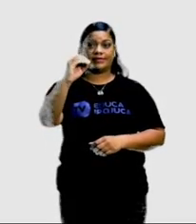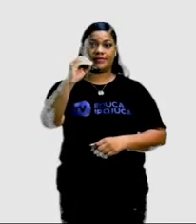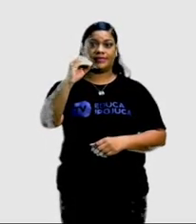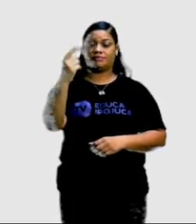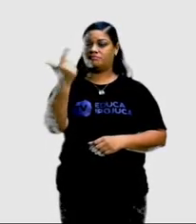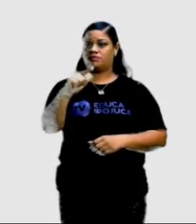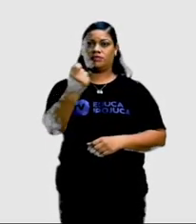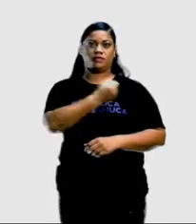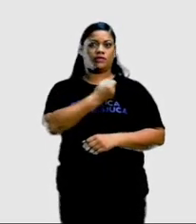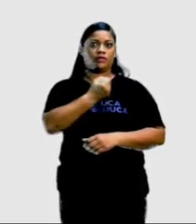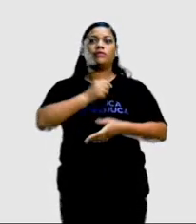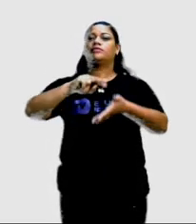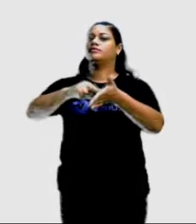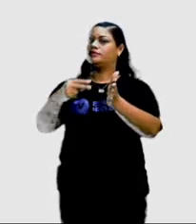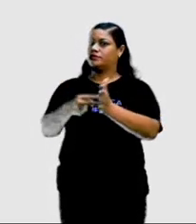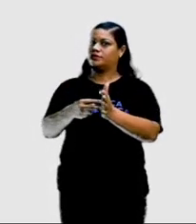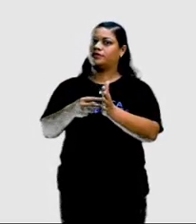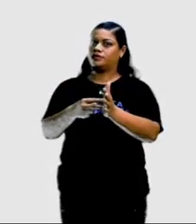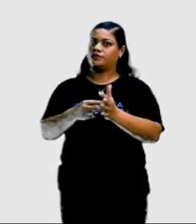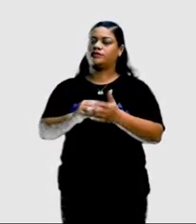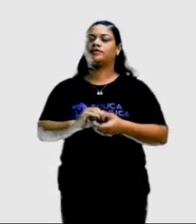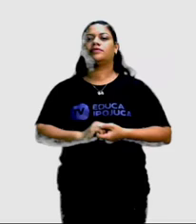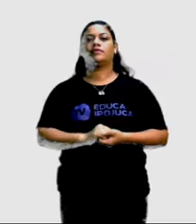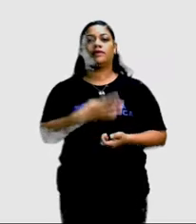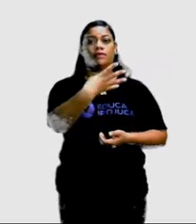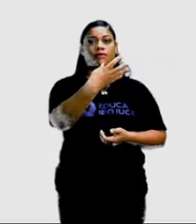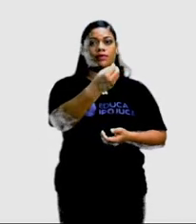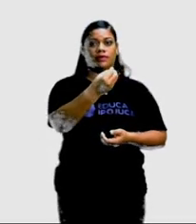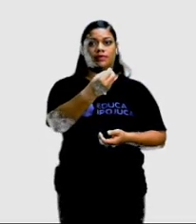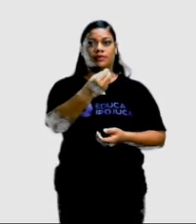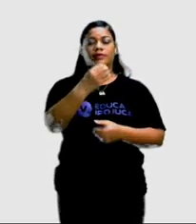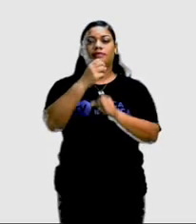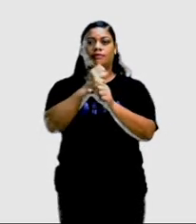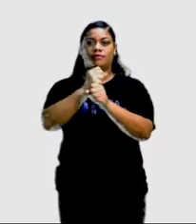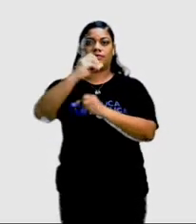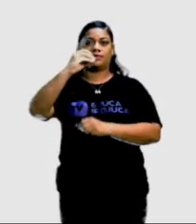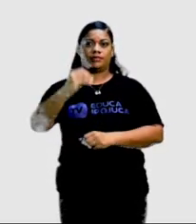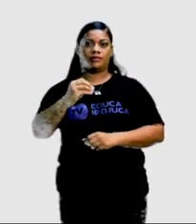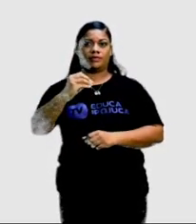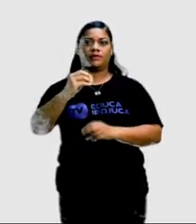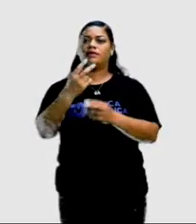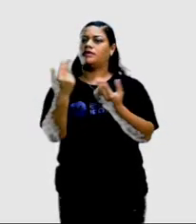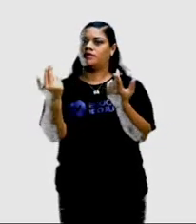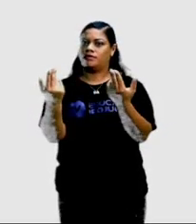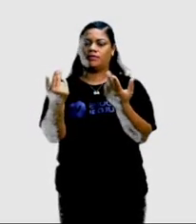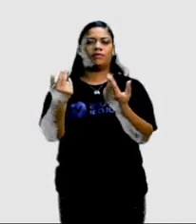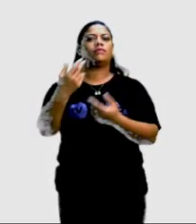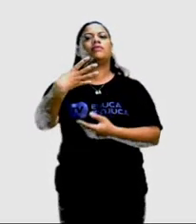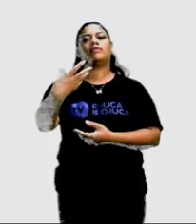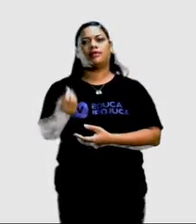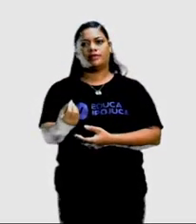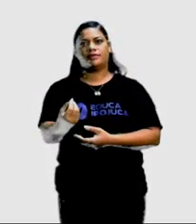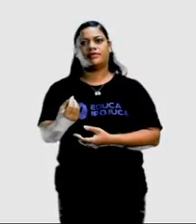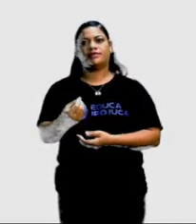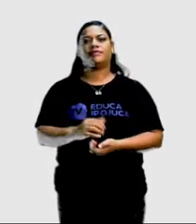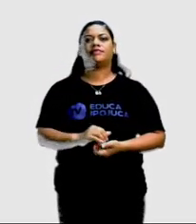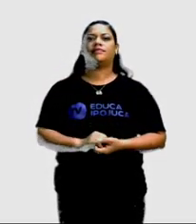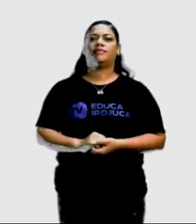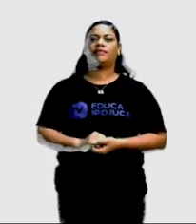não tem valor significativo. Portanto, 40 mais 0 vai ser o próprio